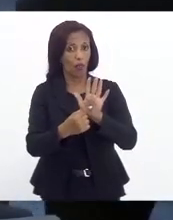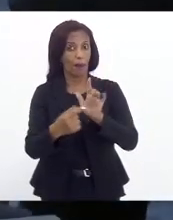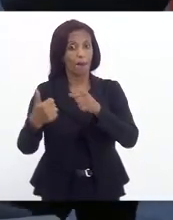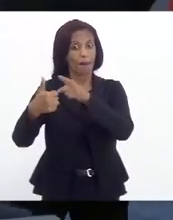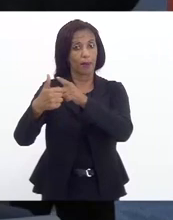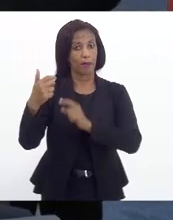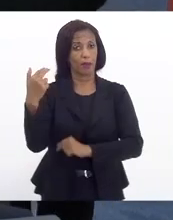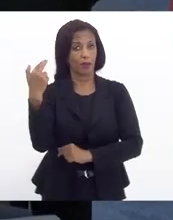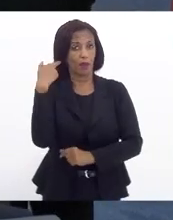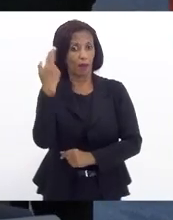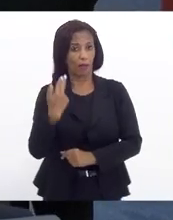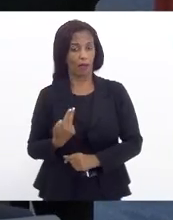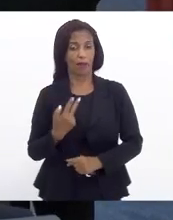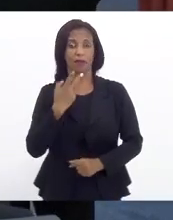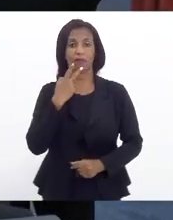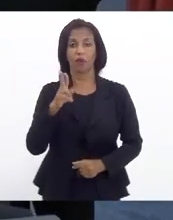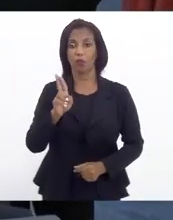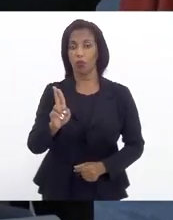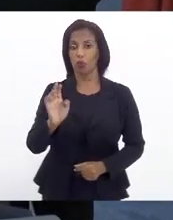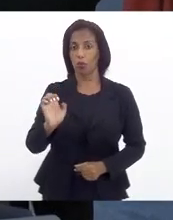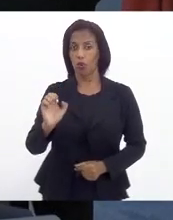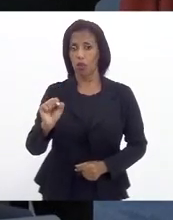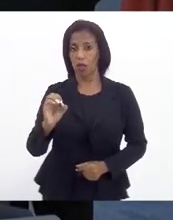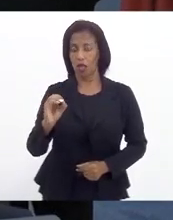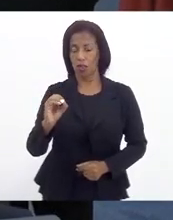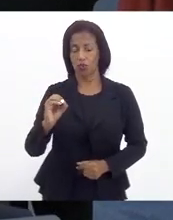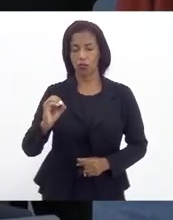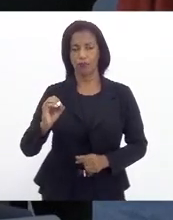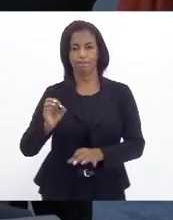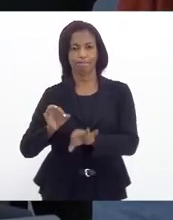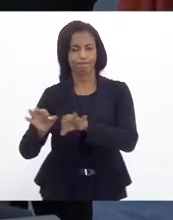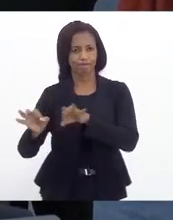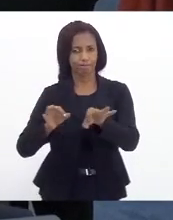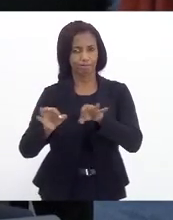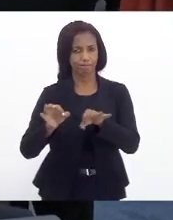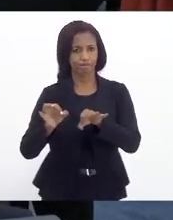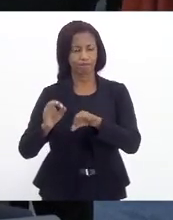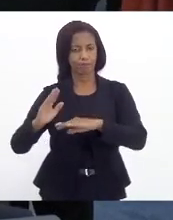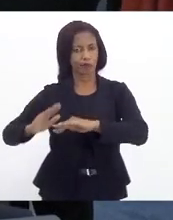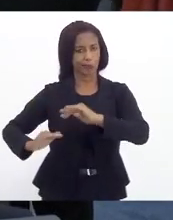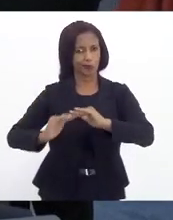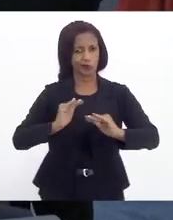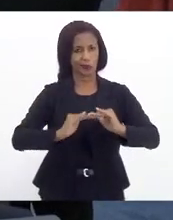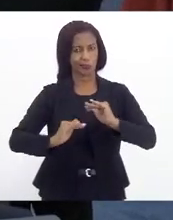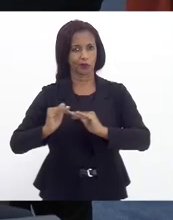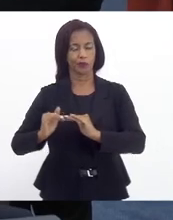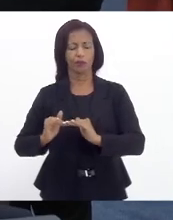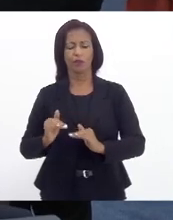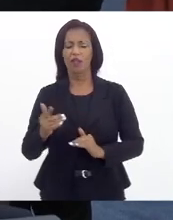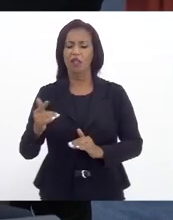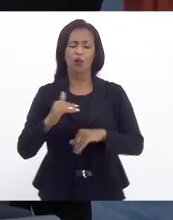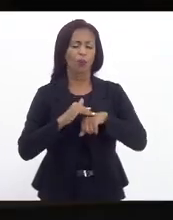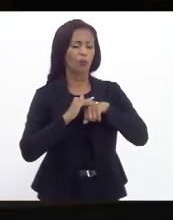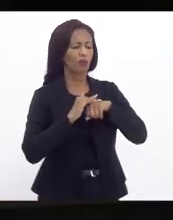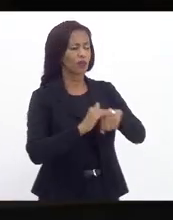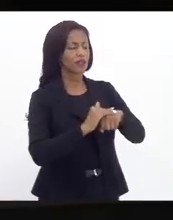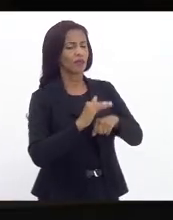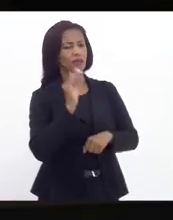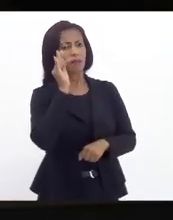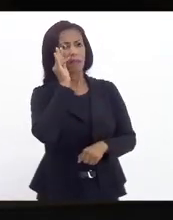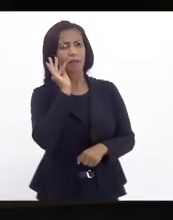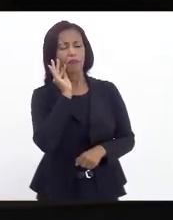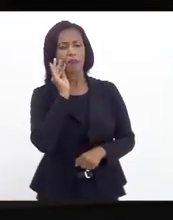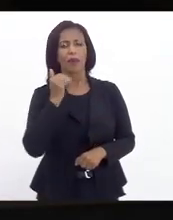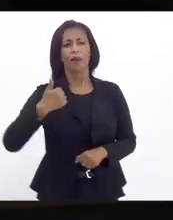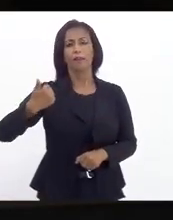encaminhou a questão da UESO, o plano de cargos. Eu falava há pouco com o deputado Flávio Serafim, deputada Renata, e, primeiro, a